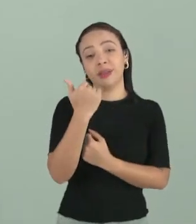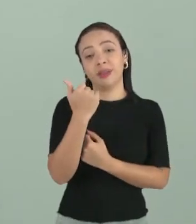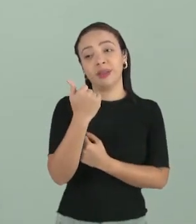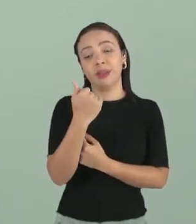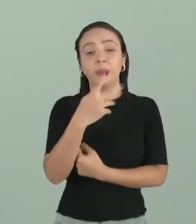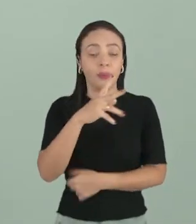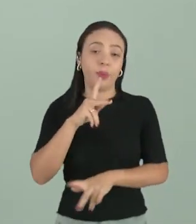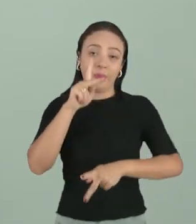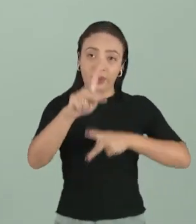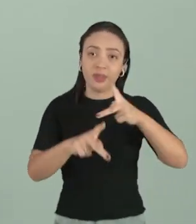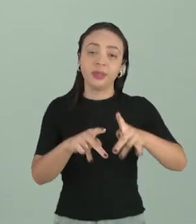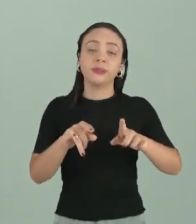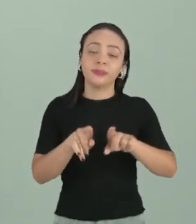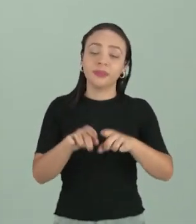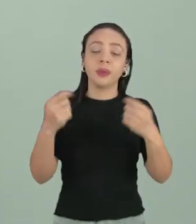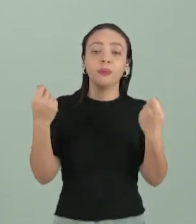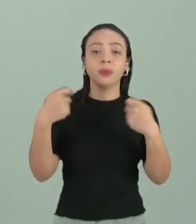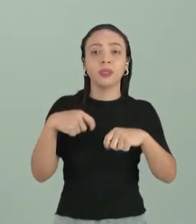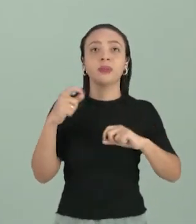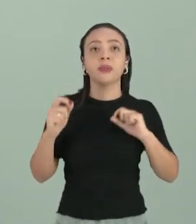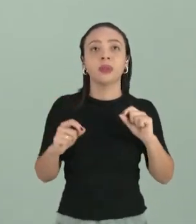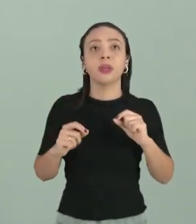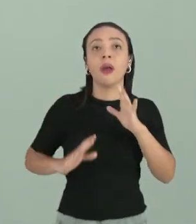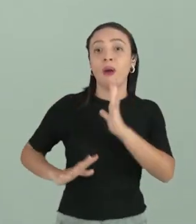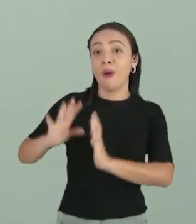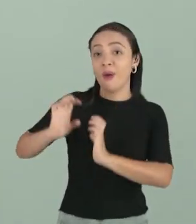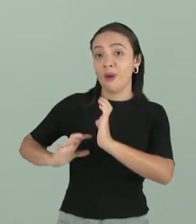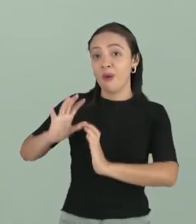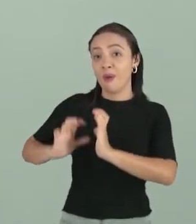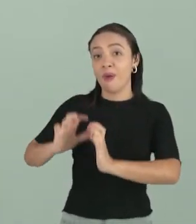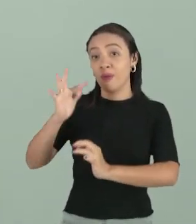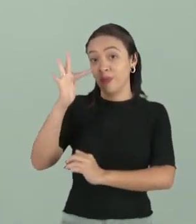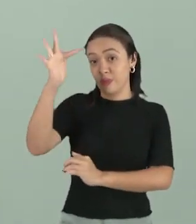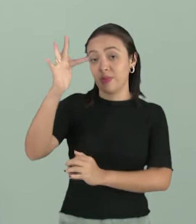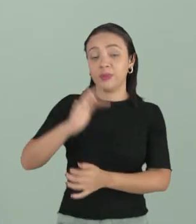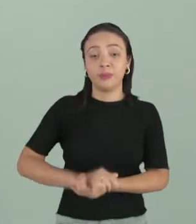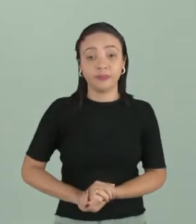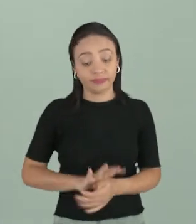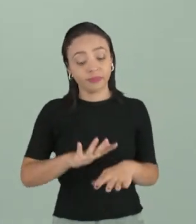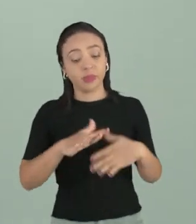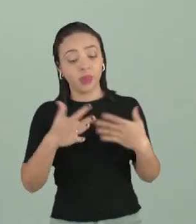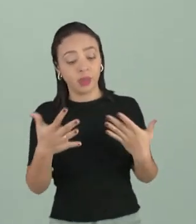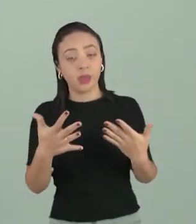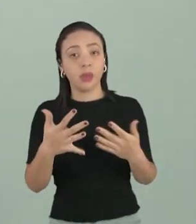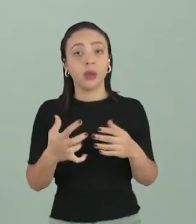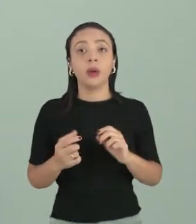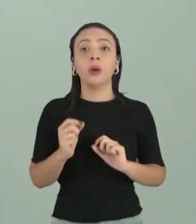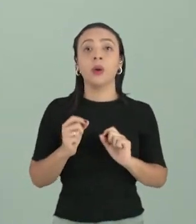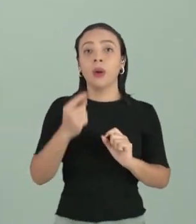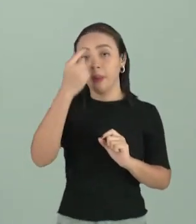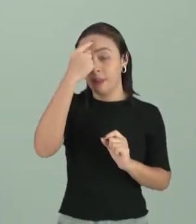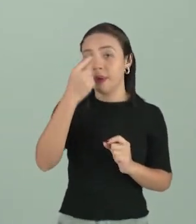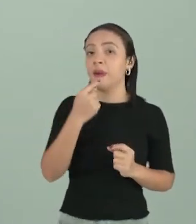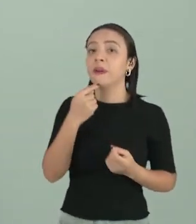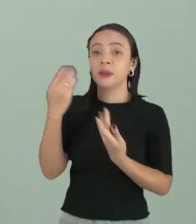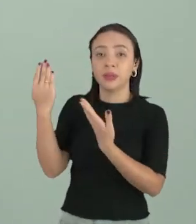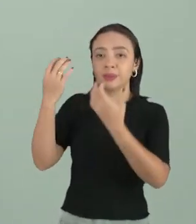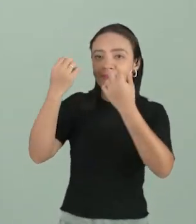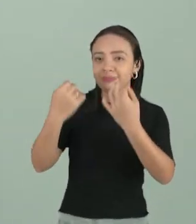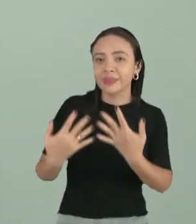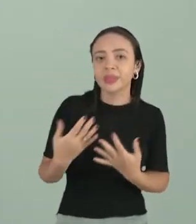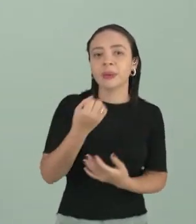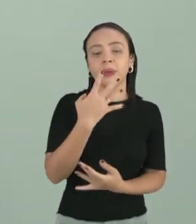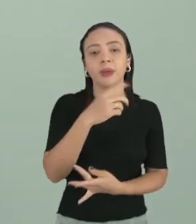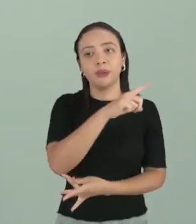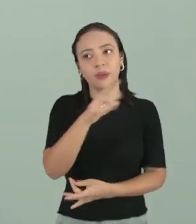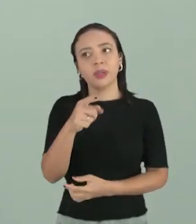e uma possibilidade de conflitos no futuro. Então a imagem, ela diz muita coisa, fica por